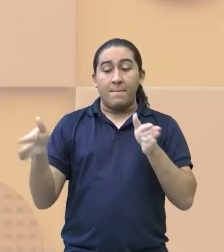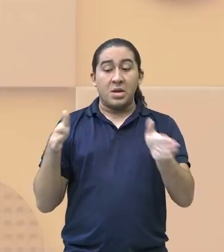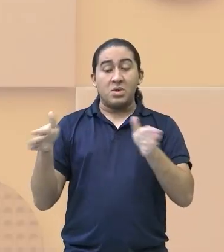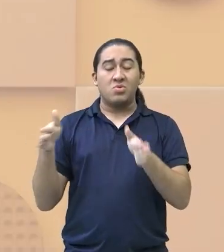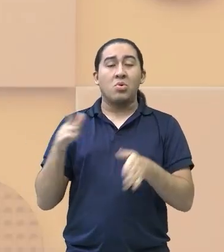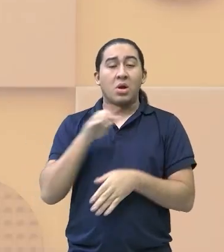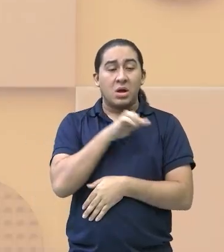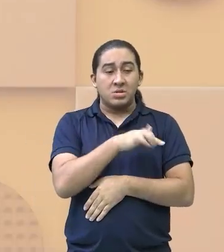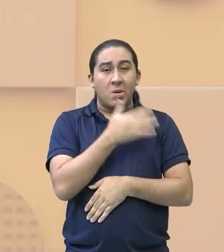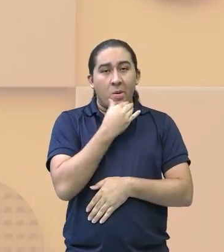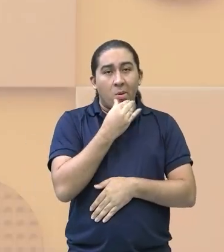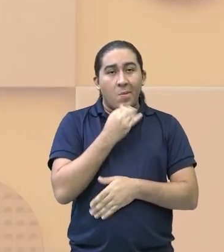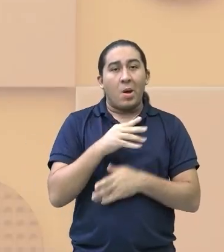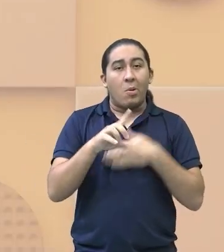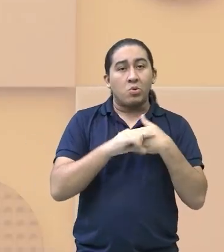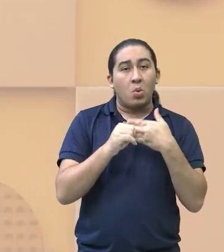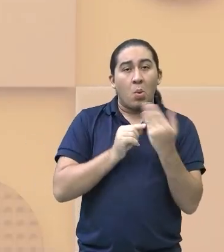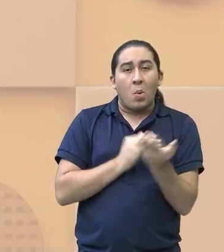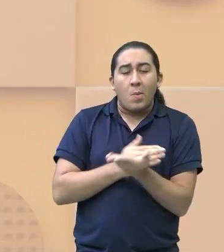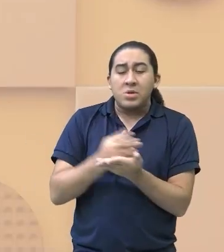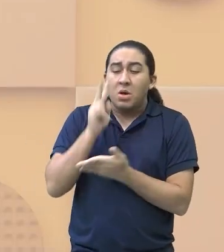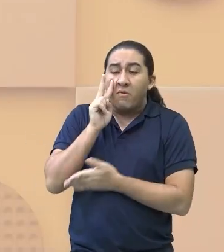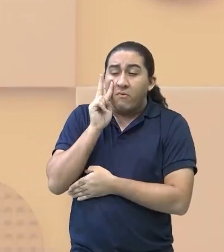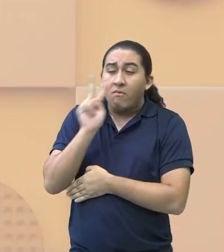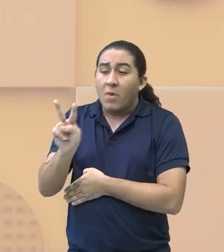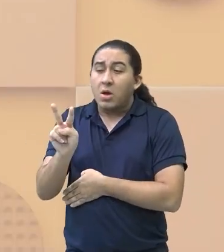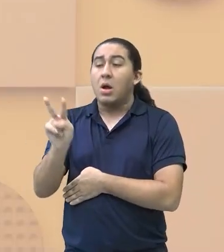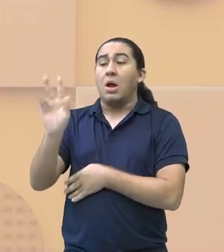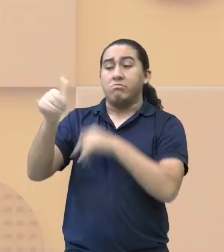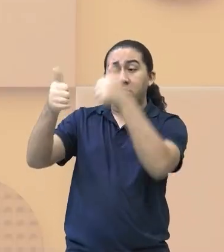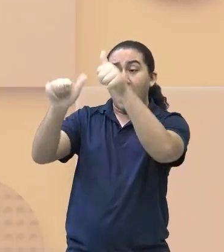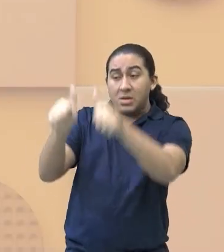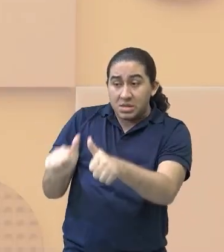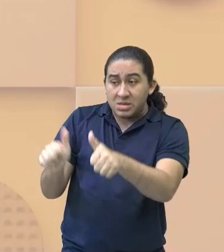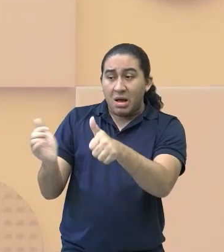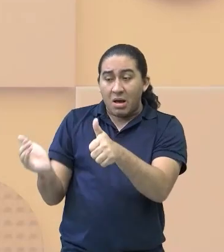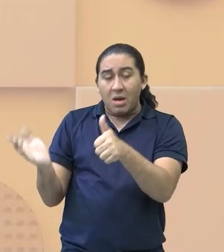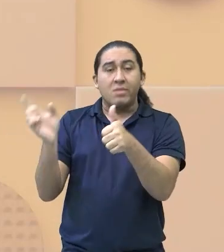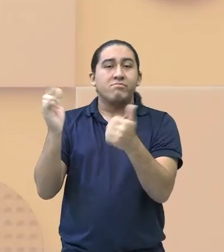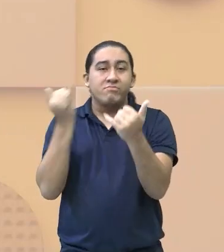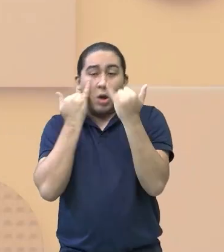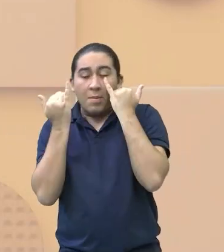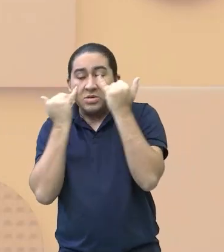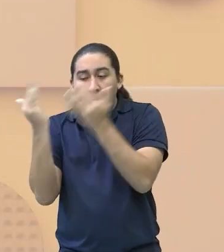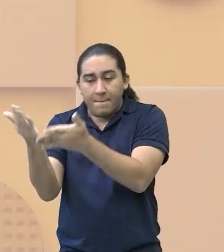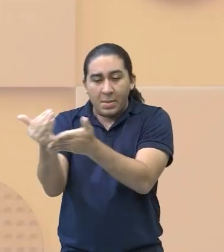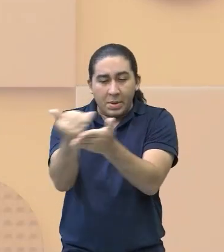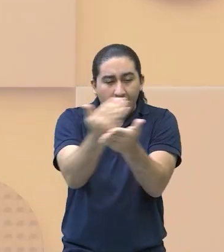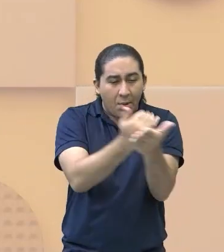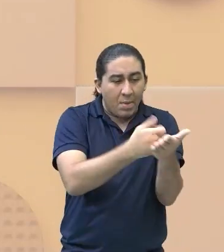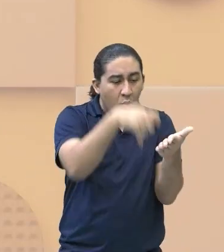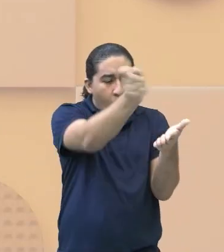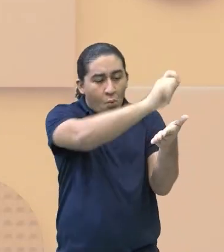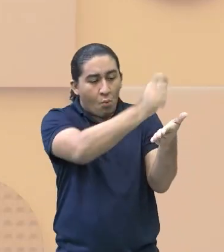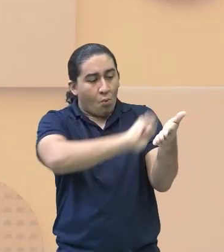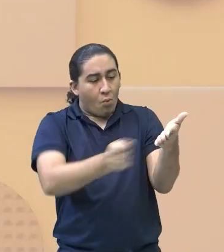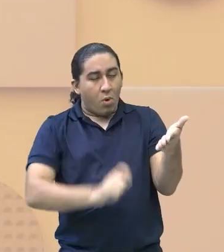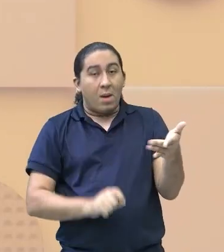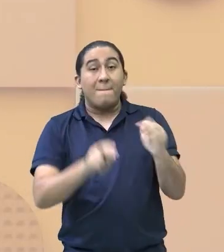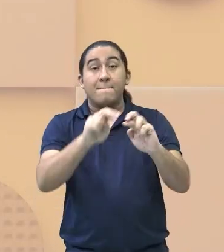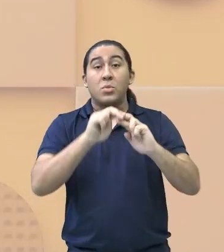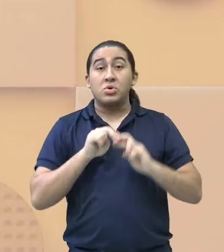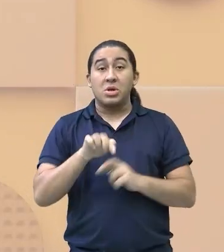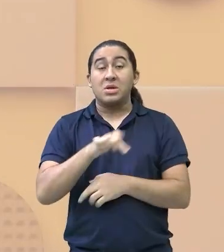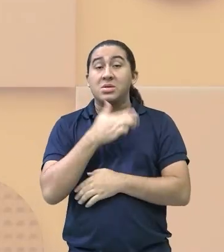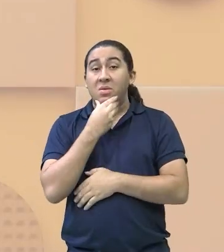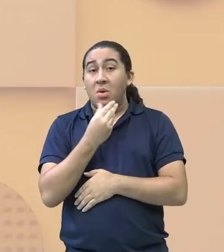começar a deixar, então, os primeiros relatos de guerra. Por isso que o Heródoto, ele é conhecido, então, como o quê? Como o